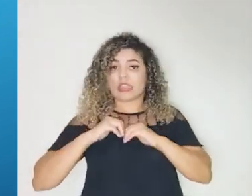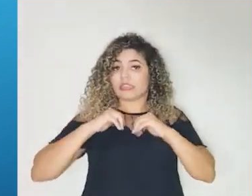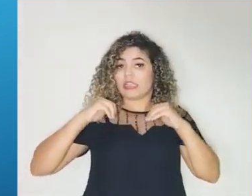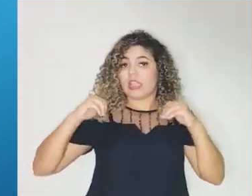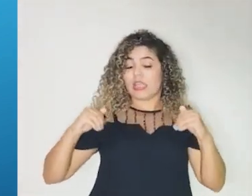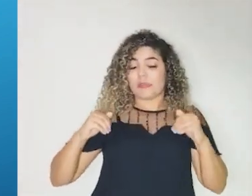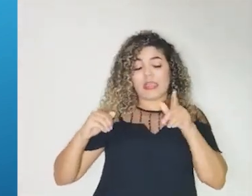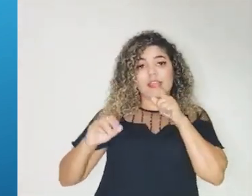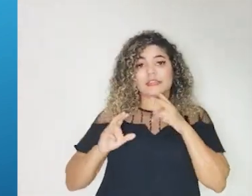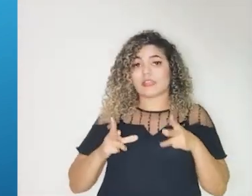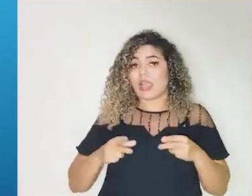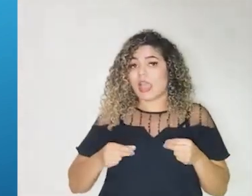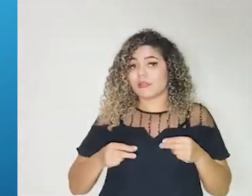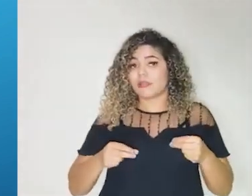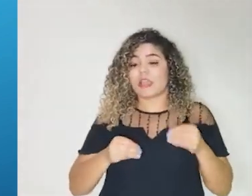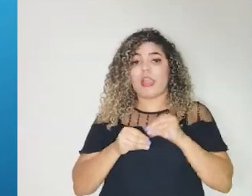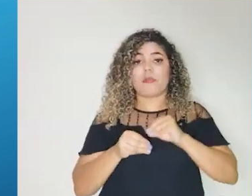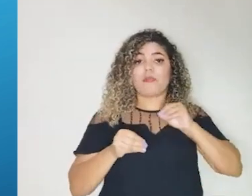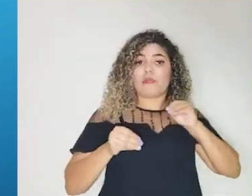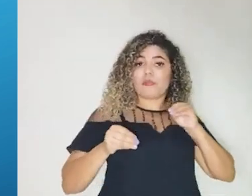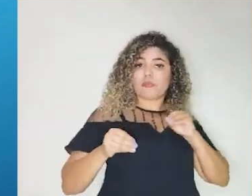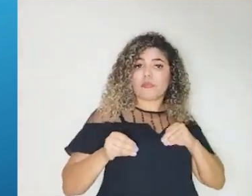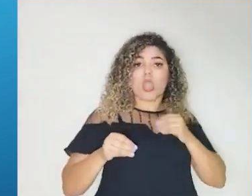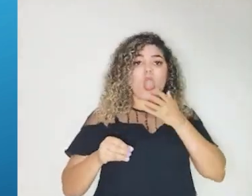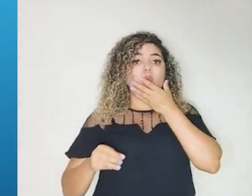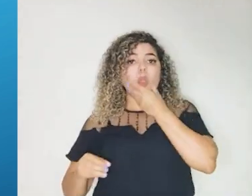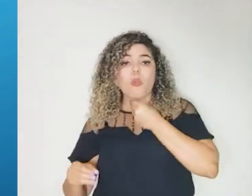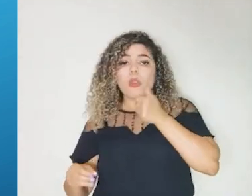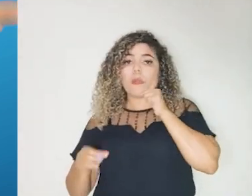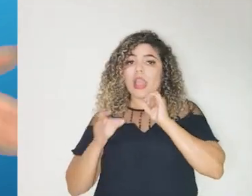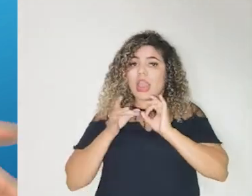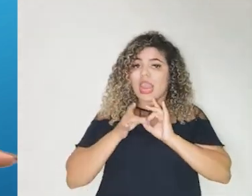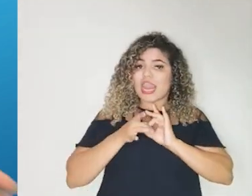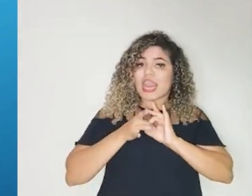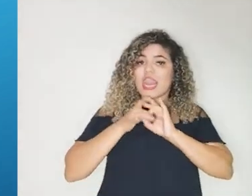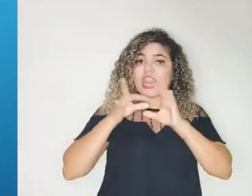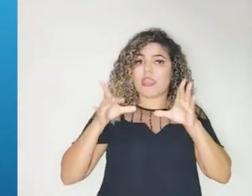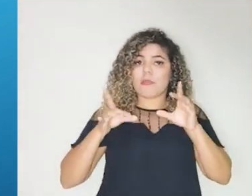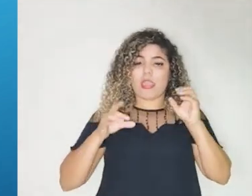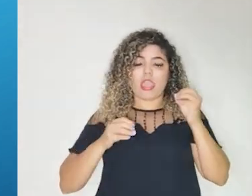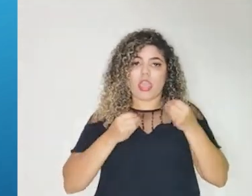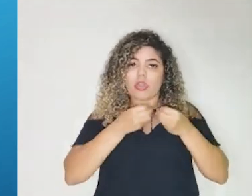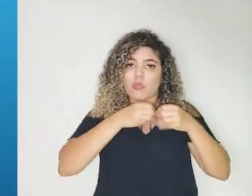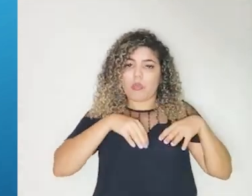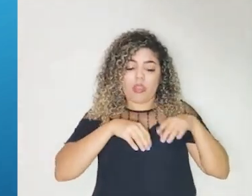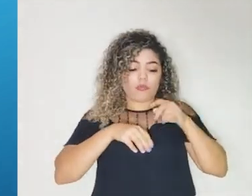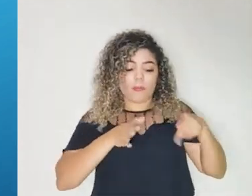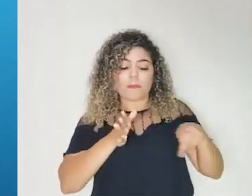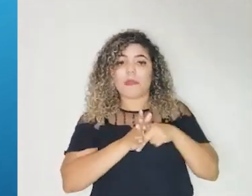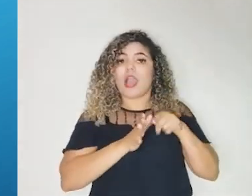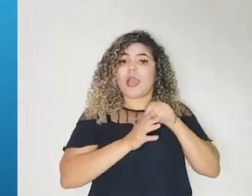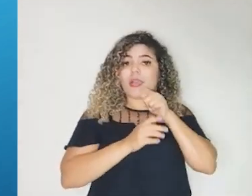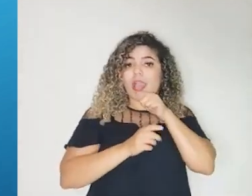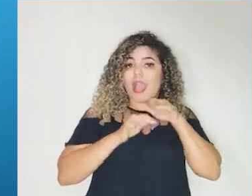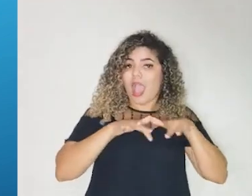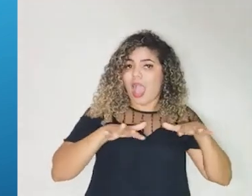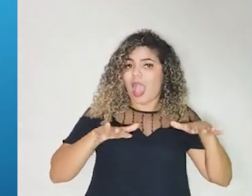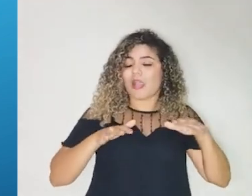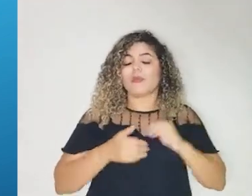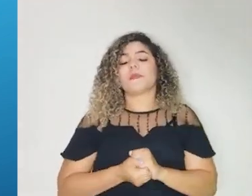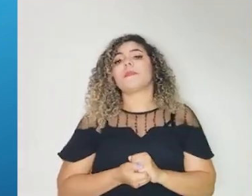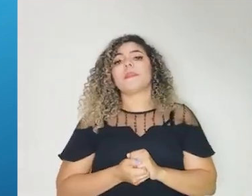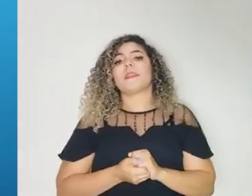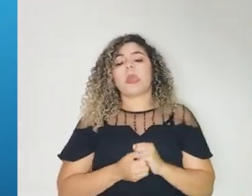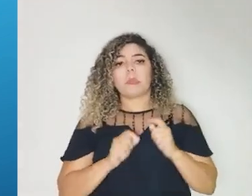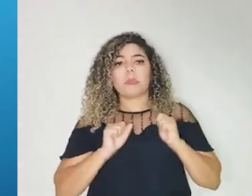ali na água, a fecundação é externa, ou seja, o macho e a fêmea liberam seus gametas diretamente na água. O desenvolvimento pode ser